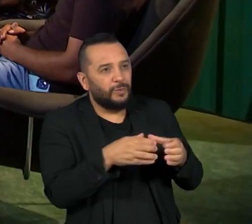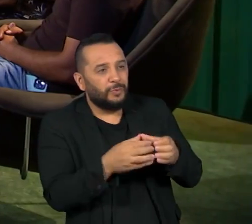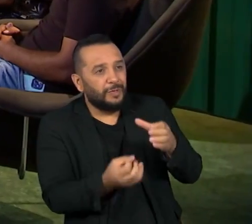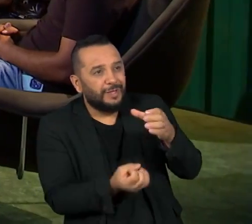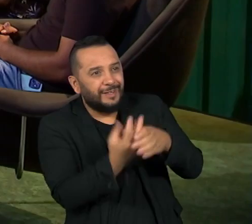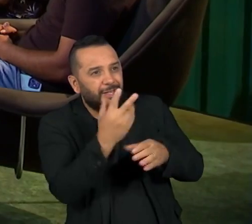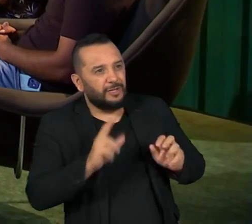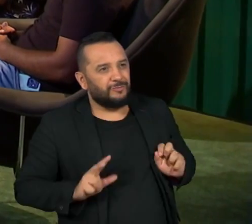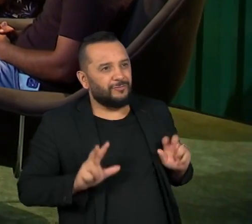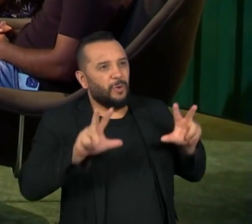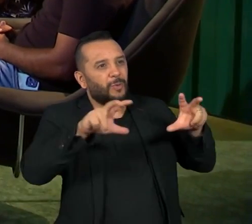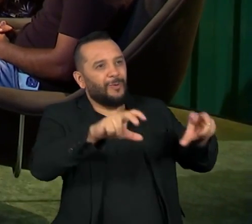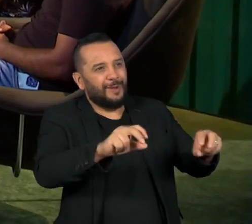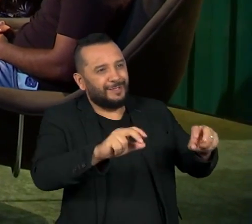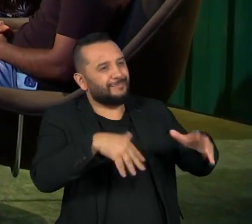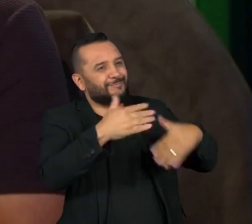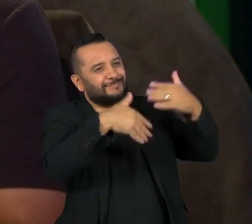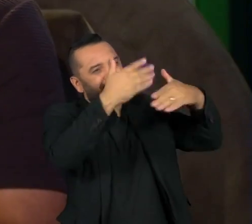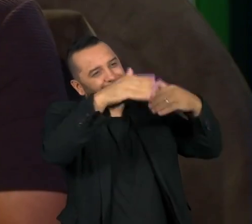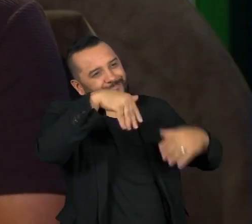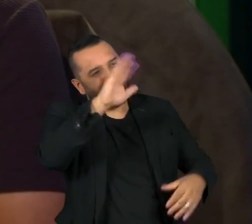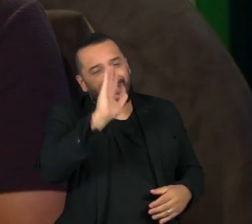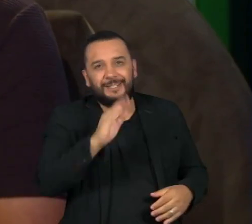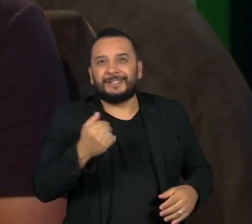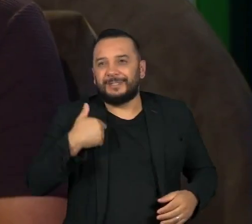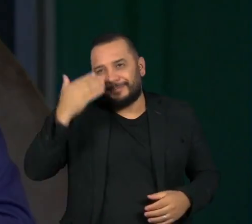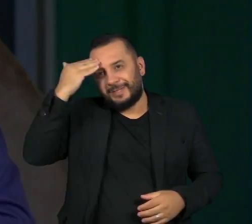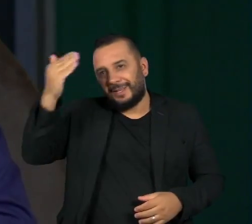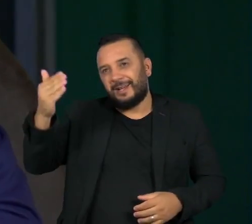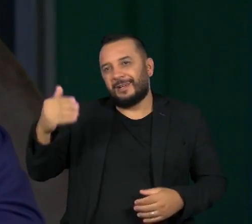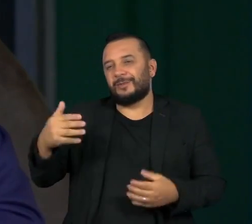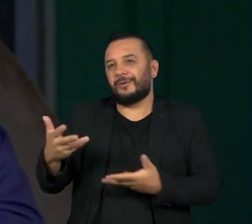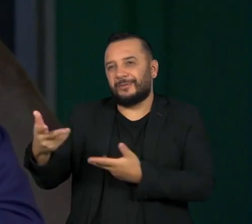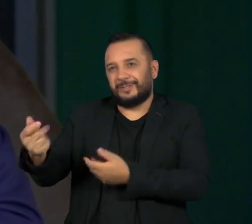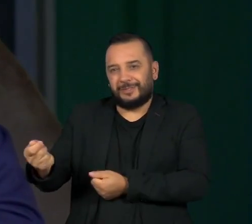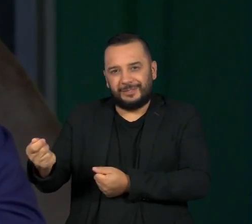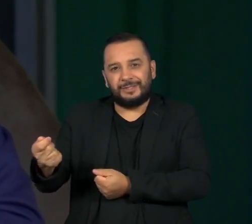cada vez mais alto. Muito obrigado, honrado pelo convite. Tenham